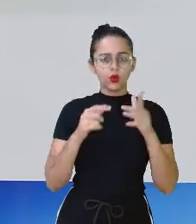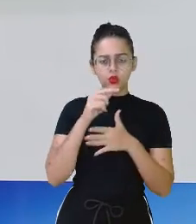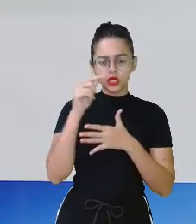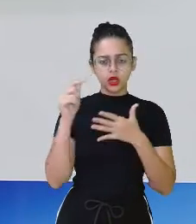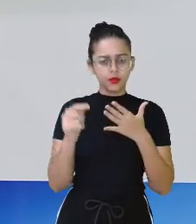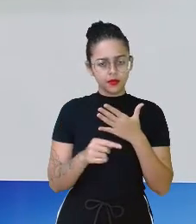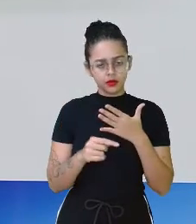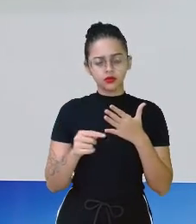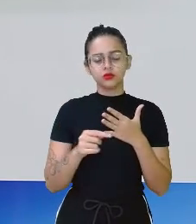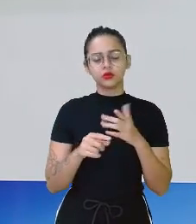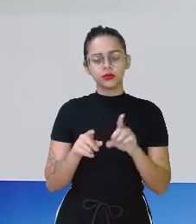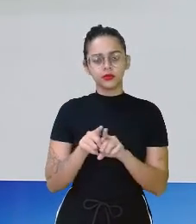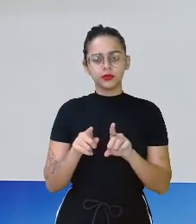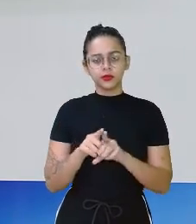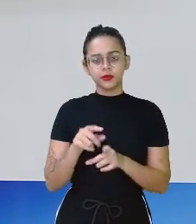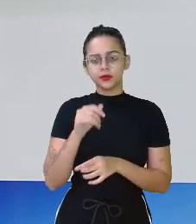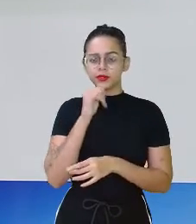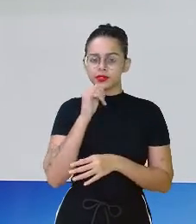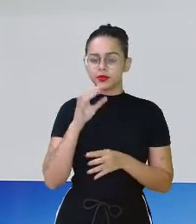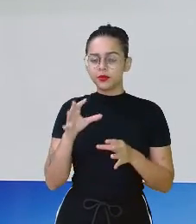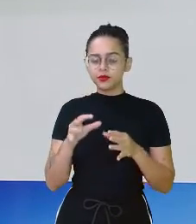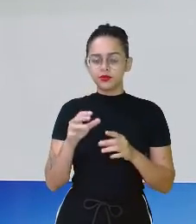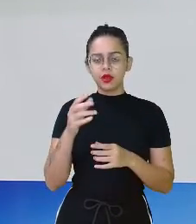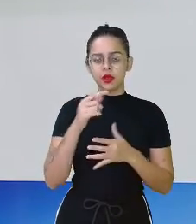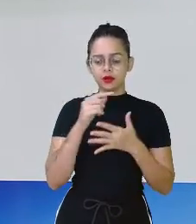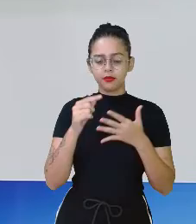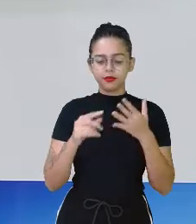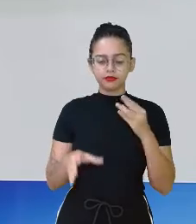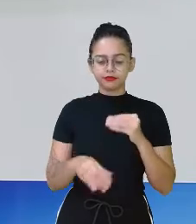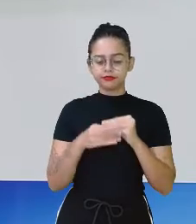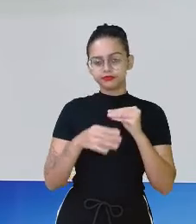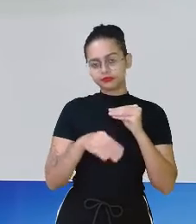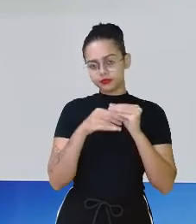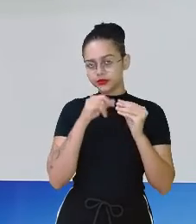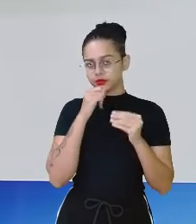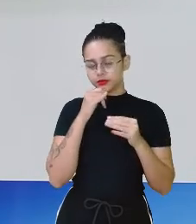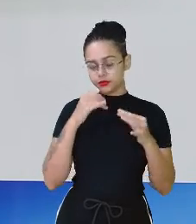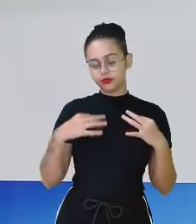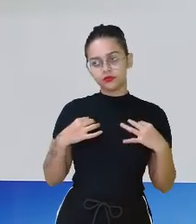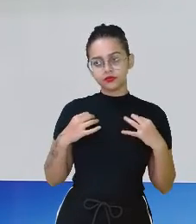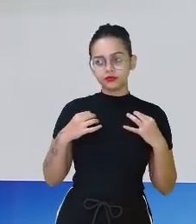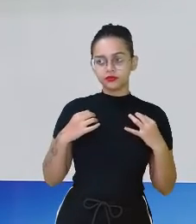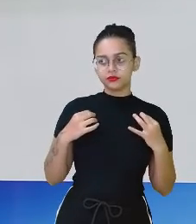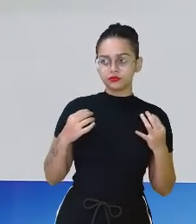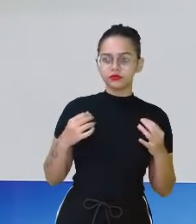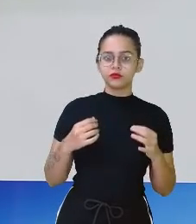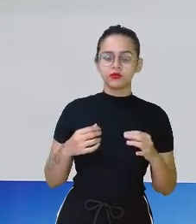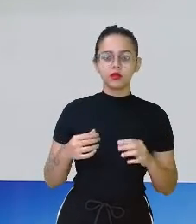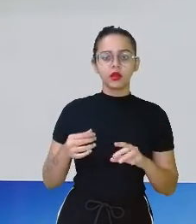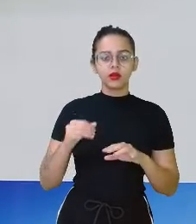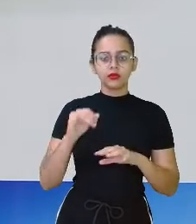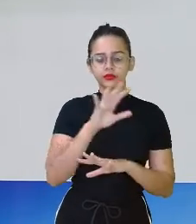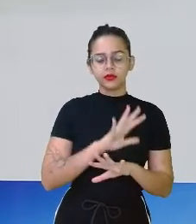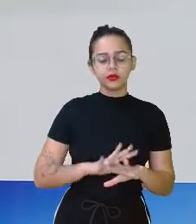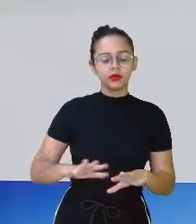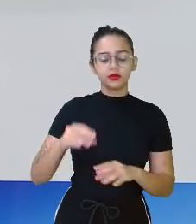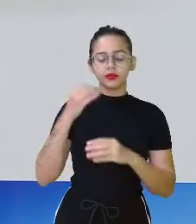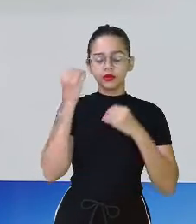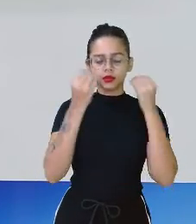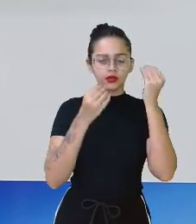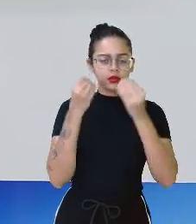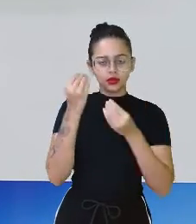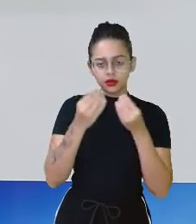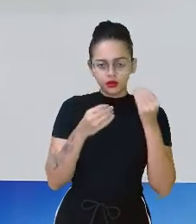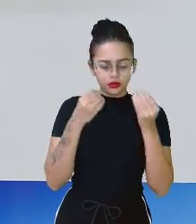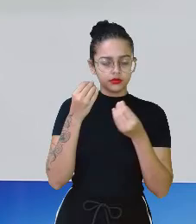elementos do teatro, nos elementos complementares. O figurino, a sonoplastia, o cenário, a maquiagem,